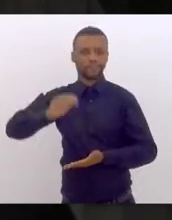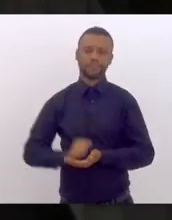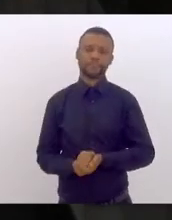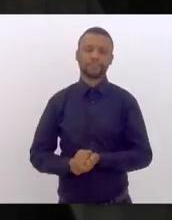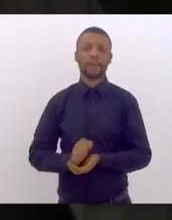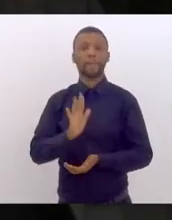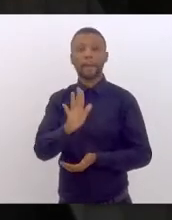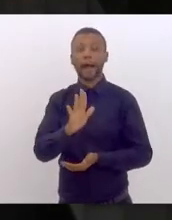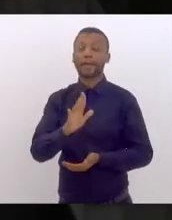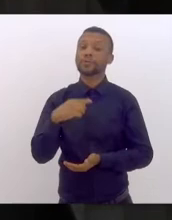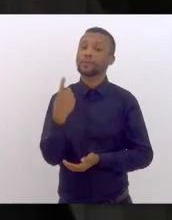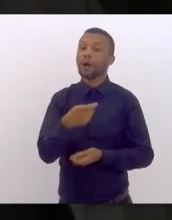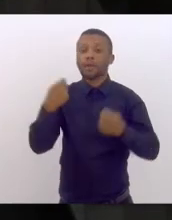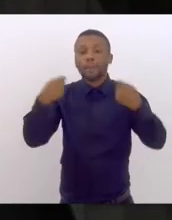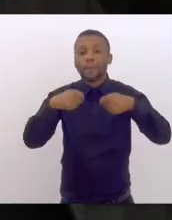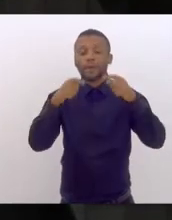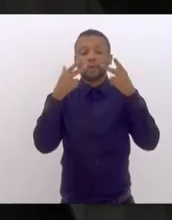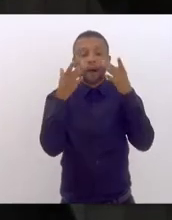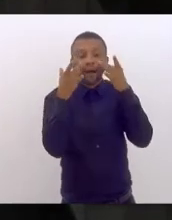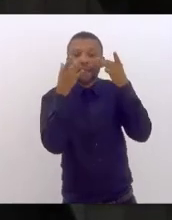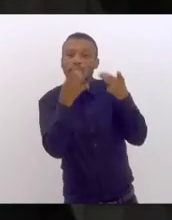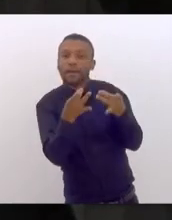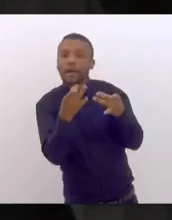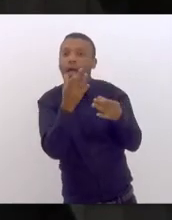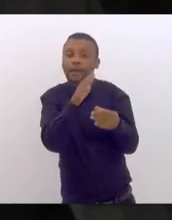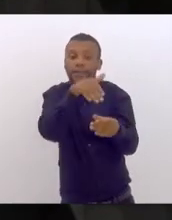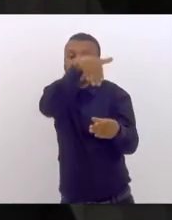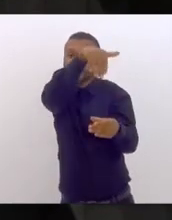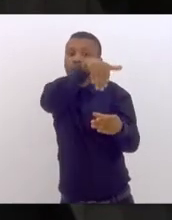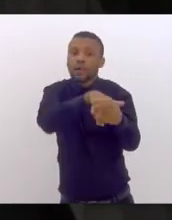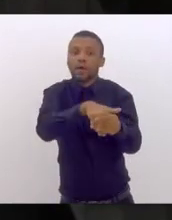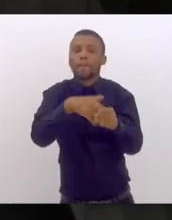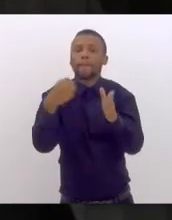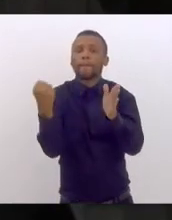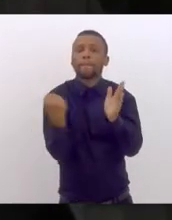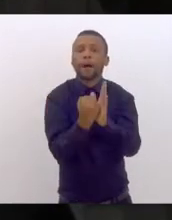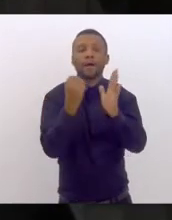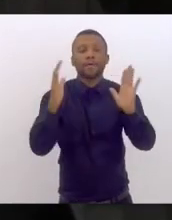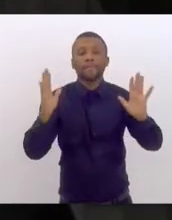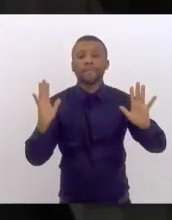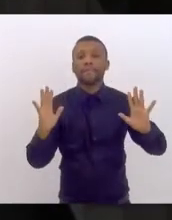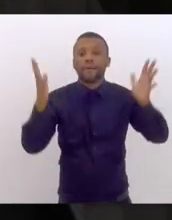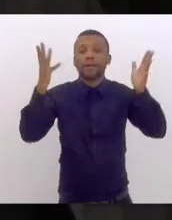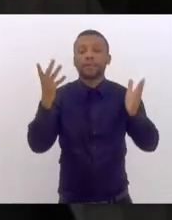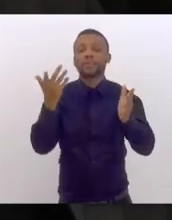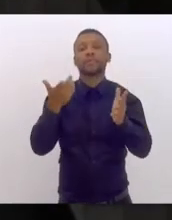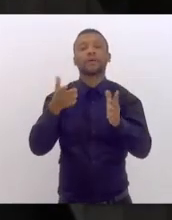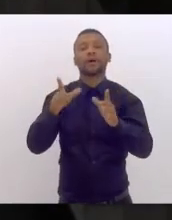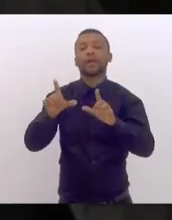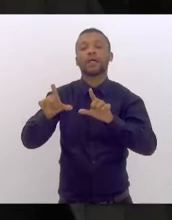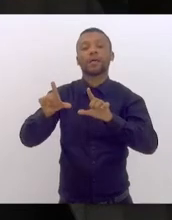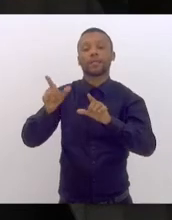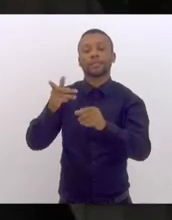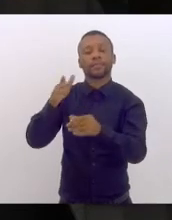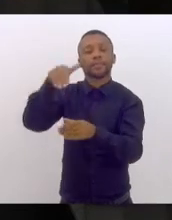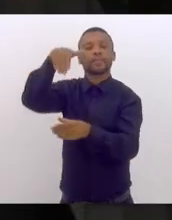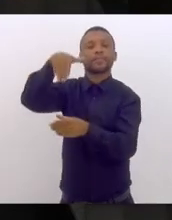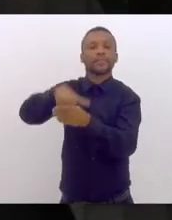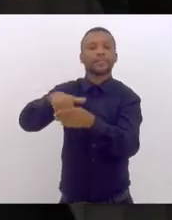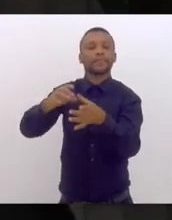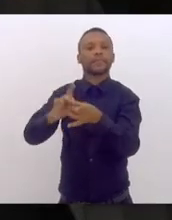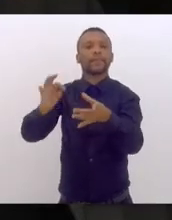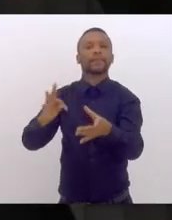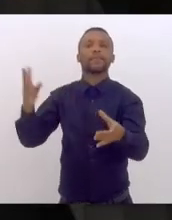que ver as eleições senhora Presidente como festa da democracia Ah e